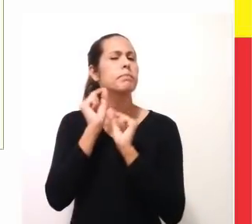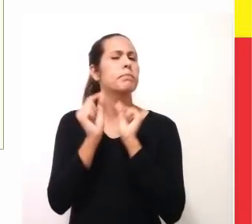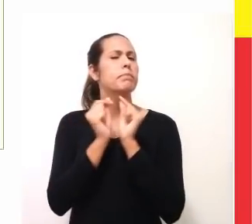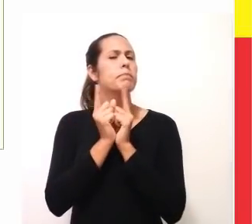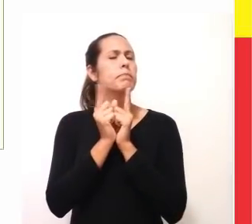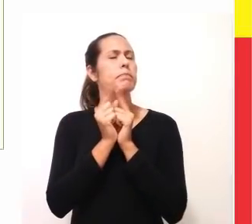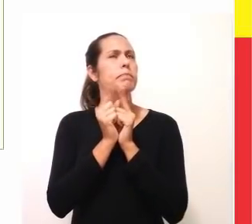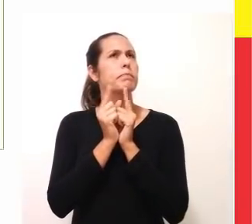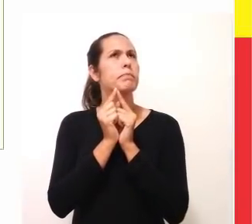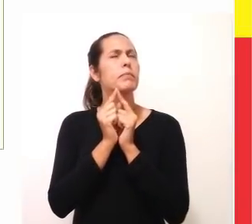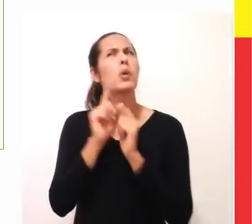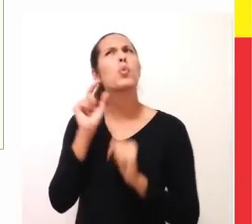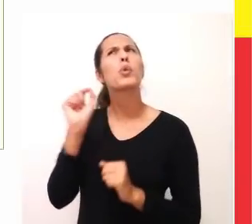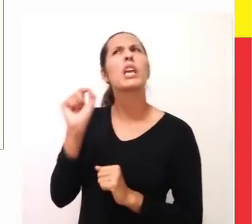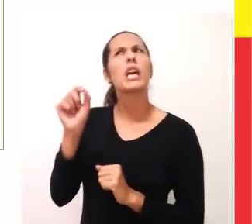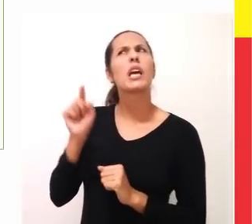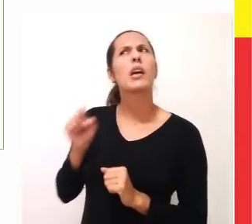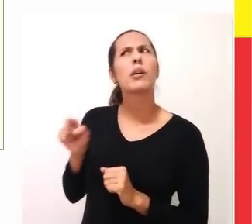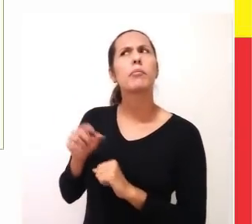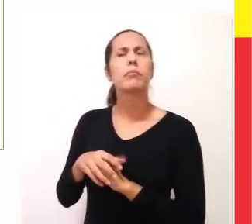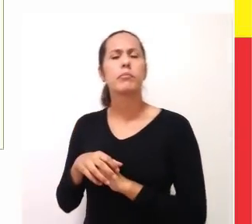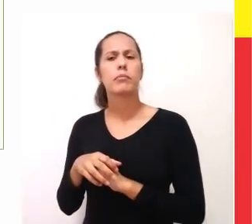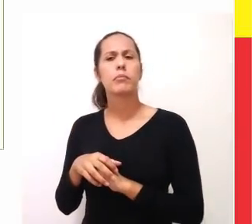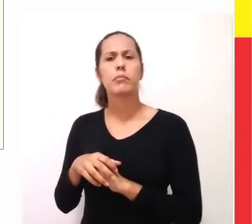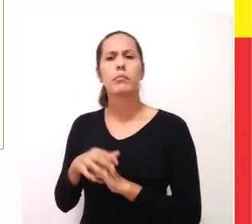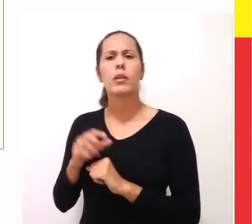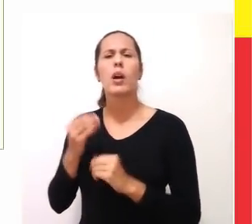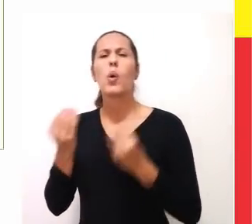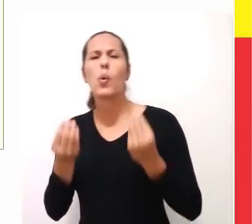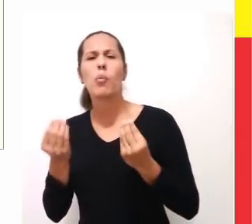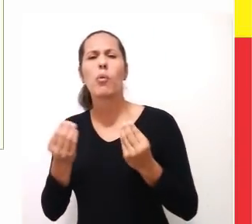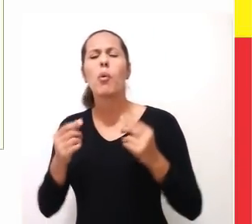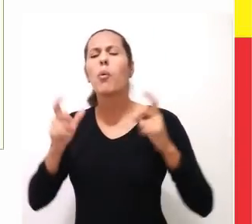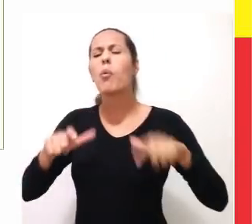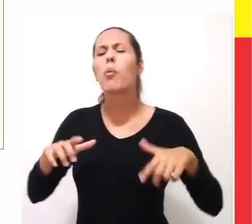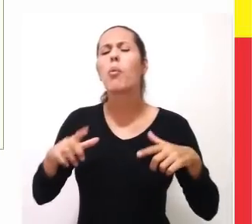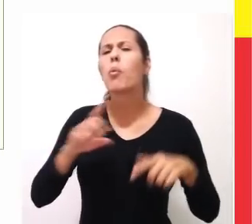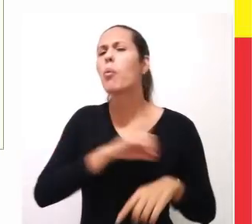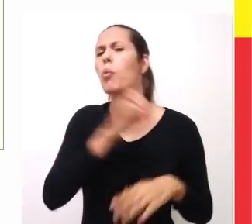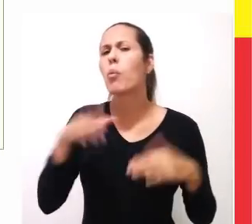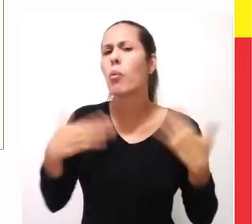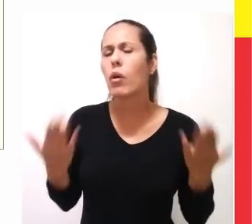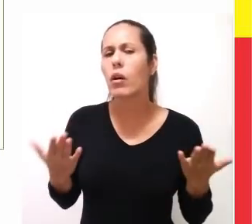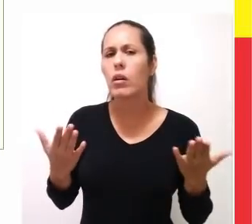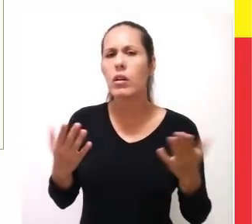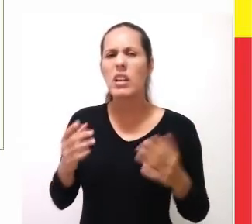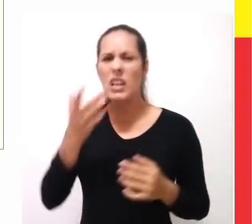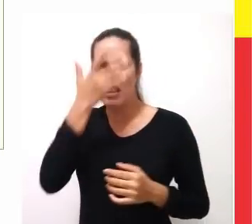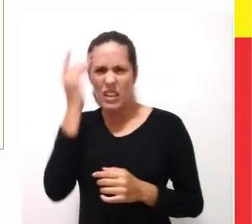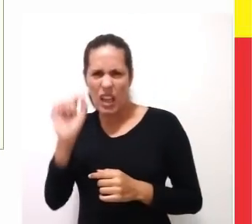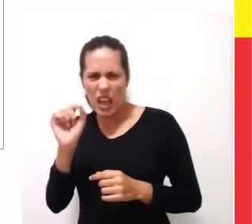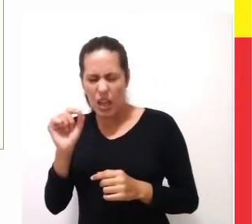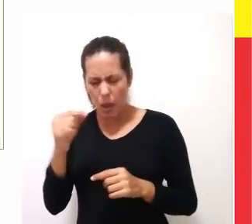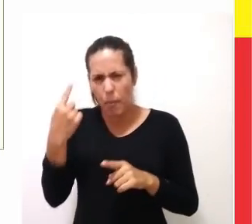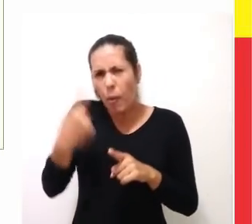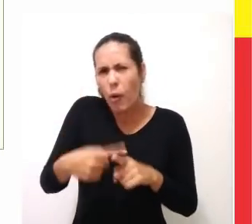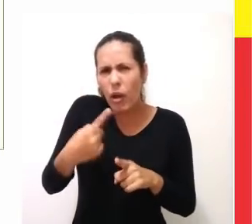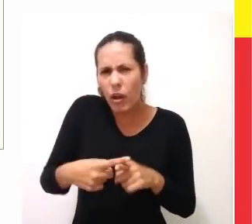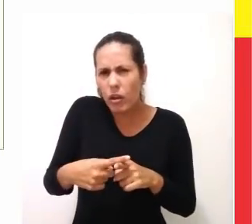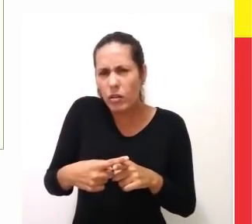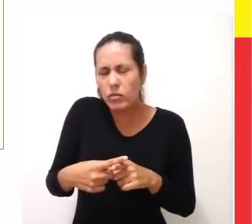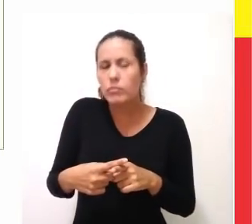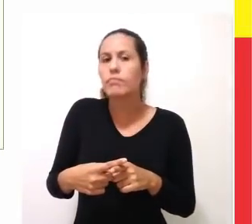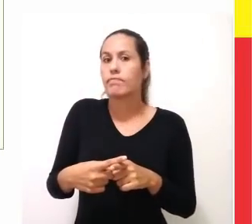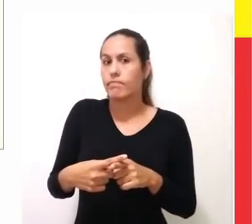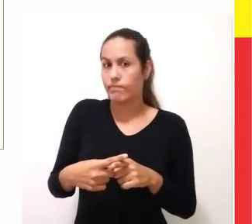o que é, como, quando, onde, quem, por quê. Por exemplo,